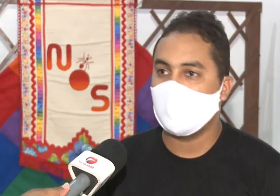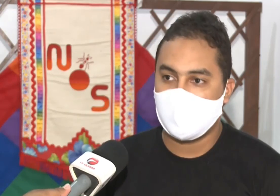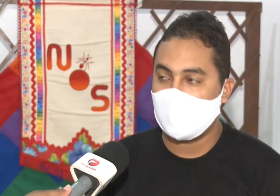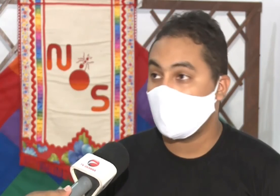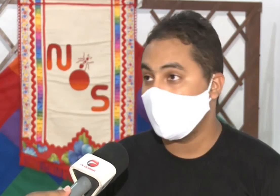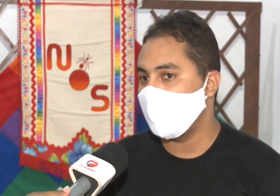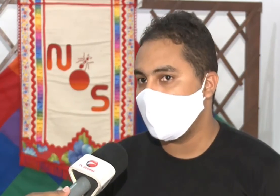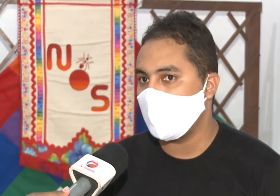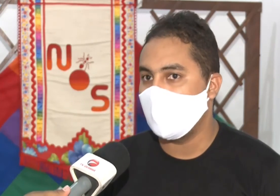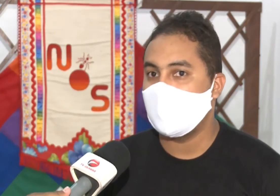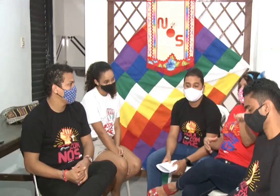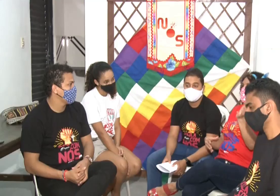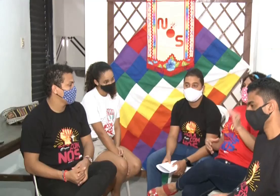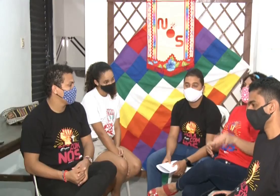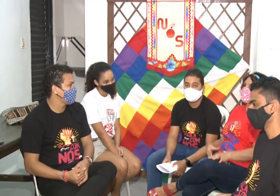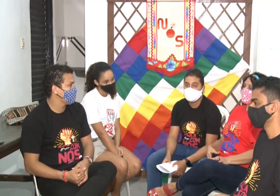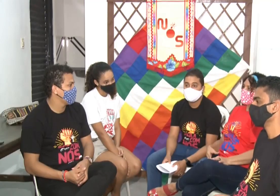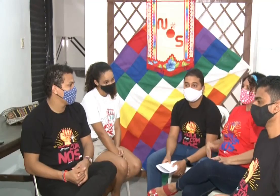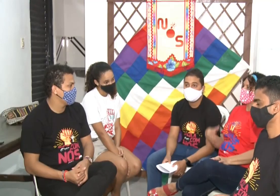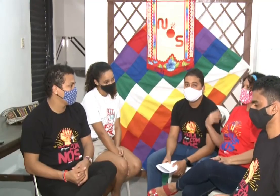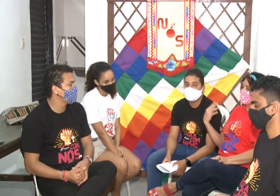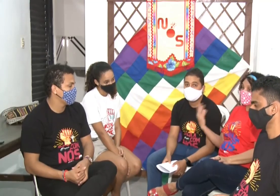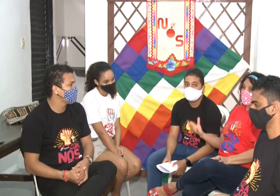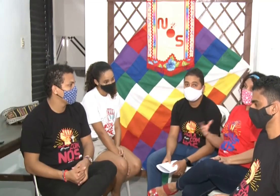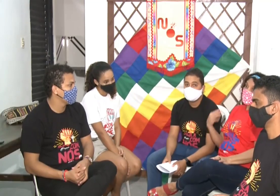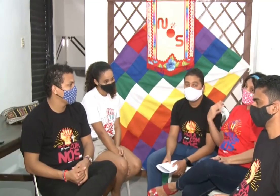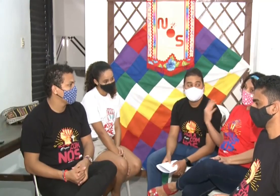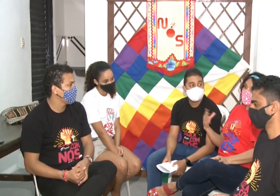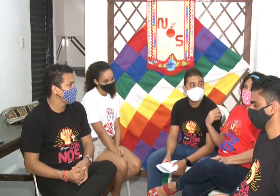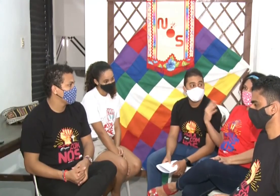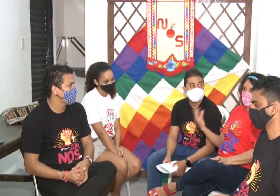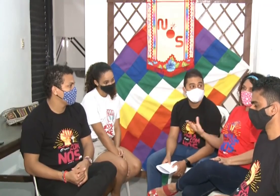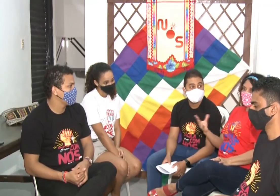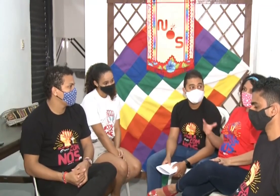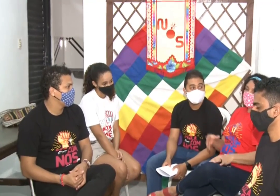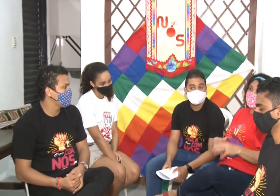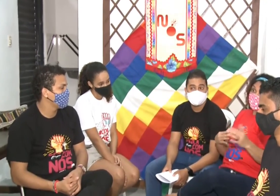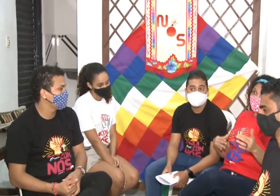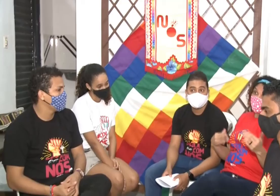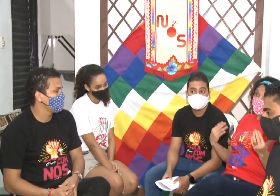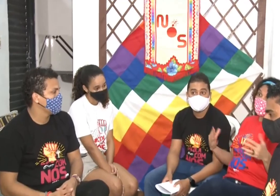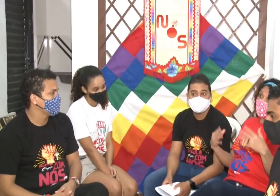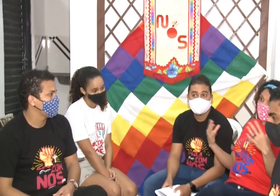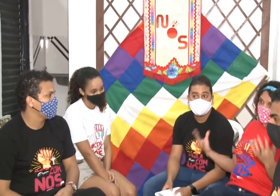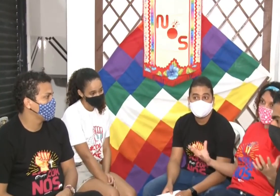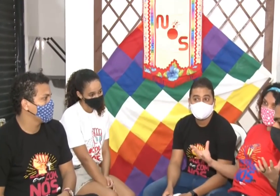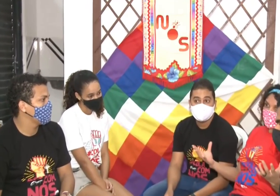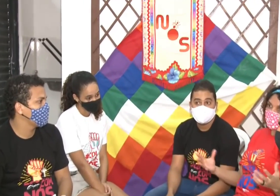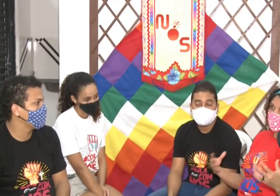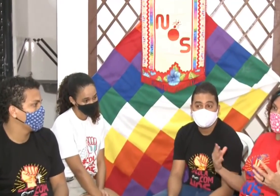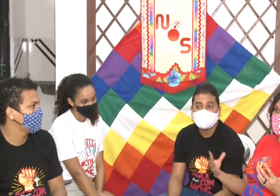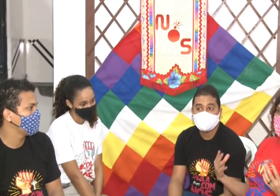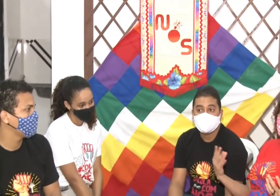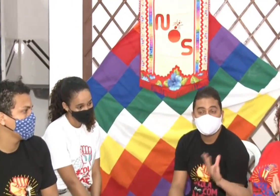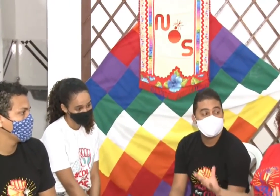né? As suas decisões. O coletivo Nós conta com mais de 100 integrantes e destes, 6 membros que representam várias